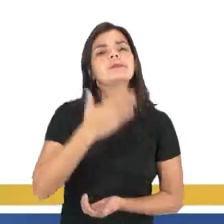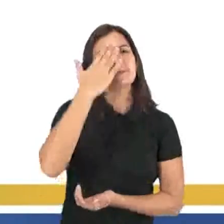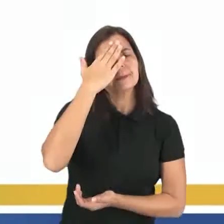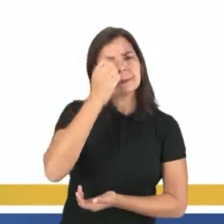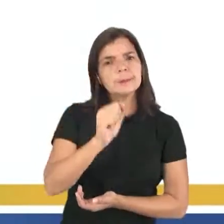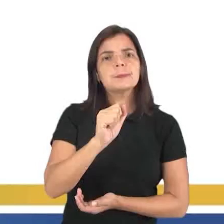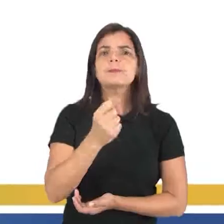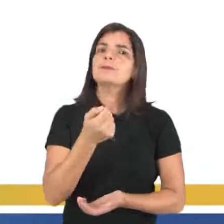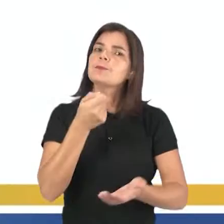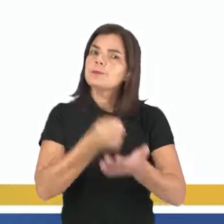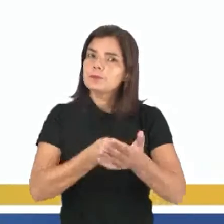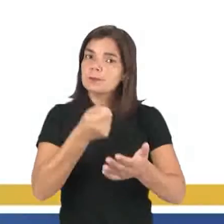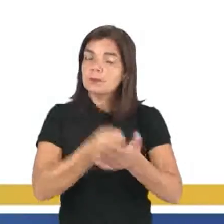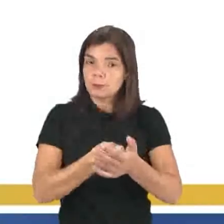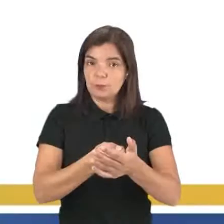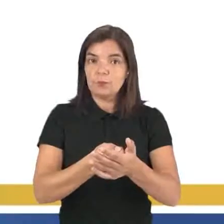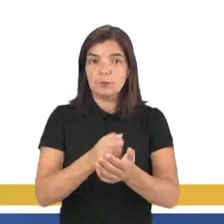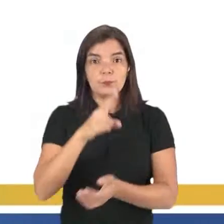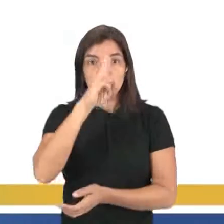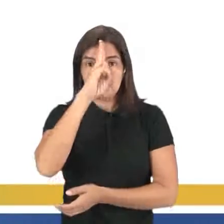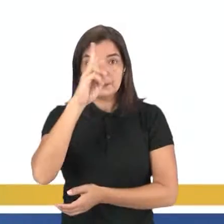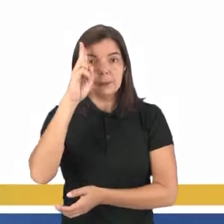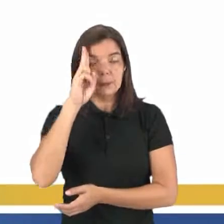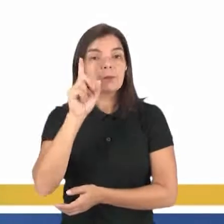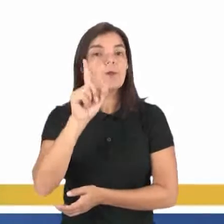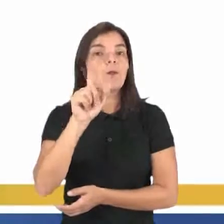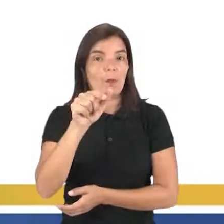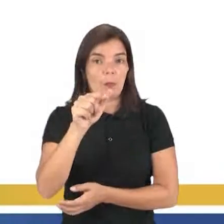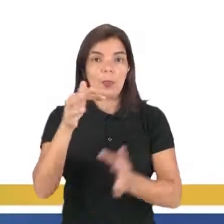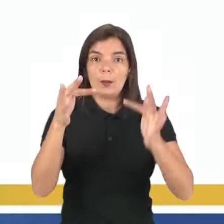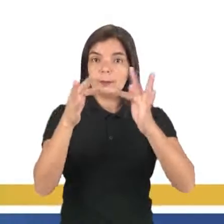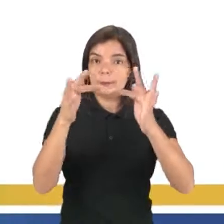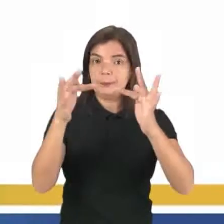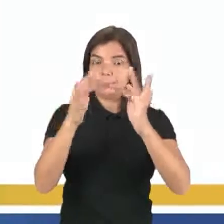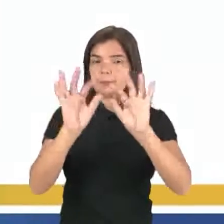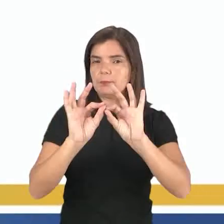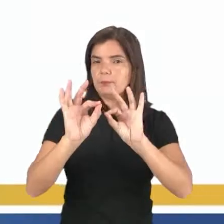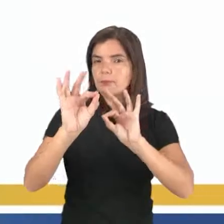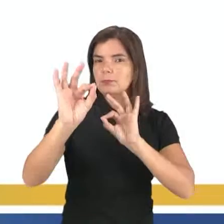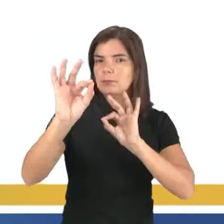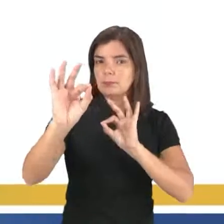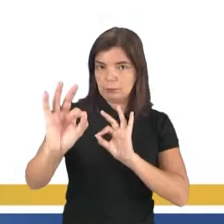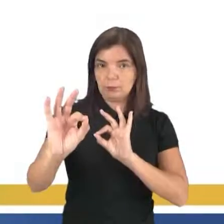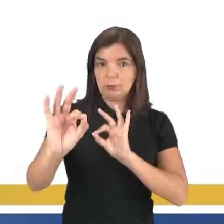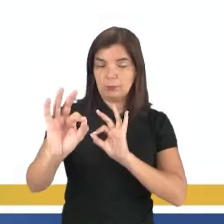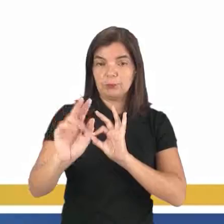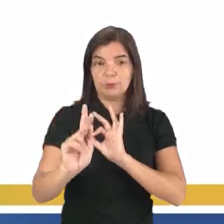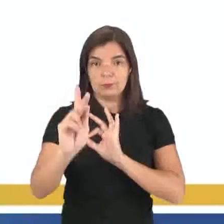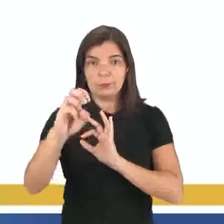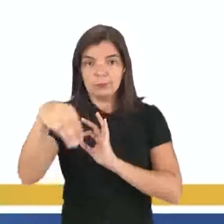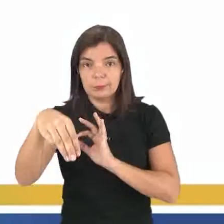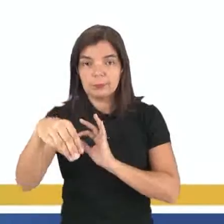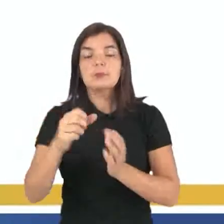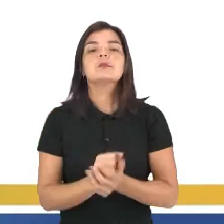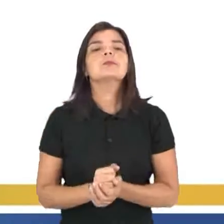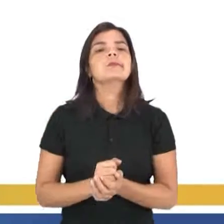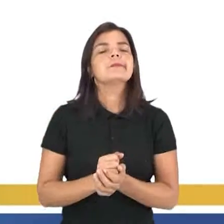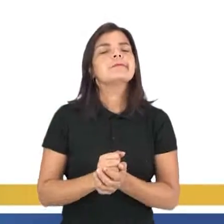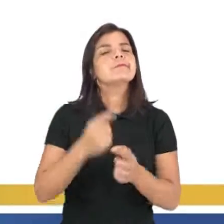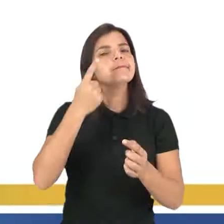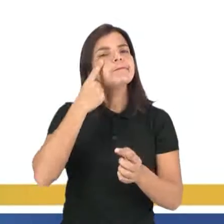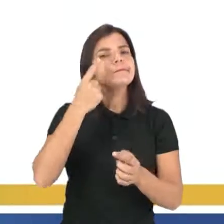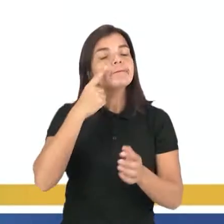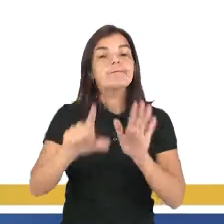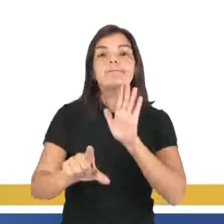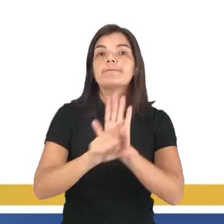que o preço pago por uma corrida de Uber é dado em função da distância percorrida em quilômetros, encontre sua lei